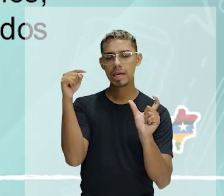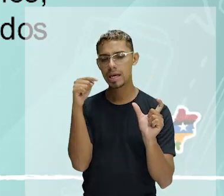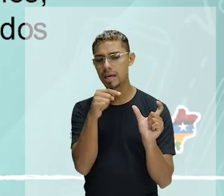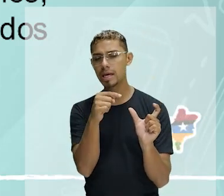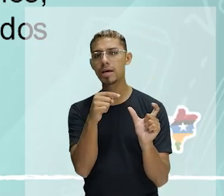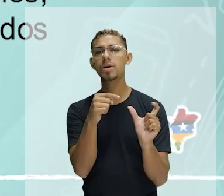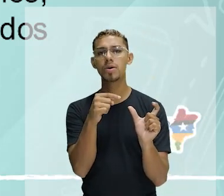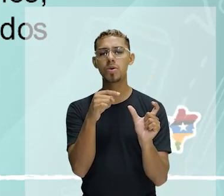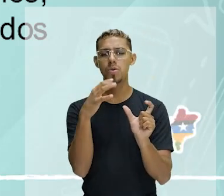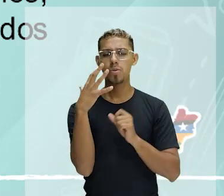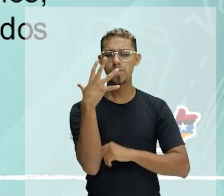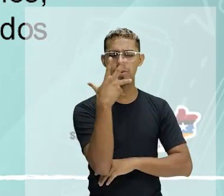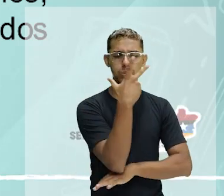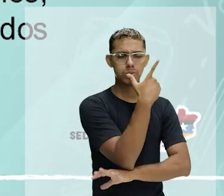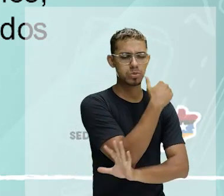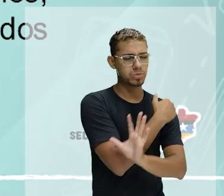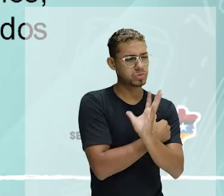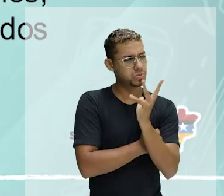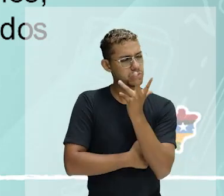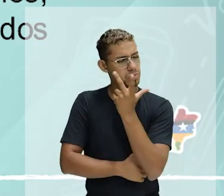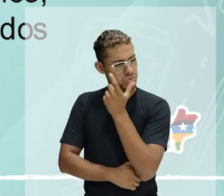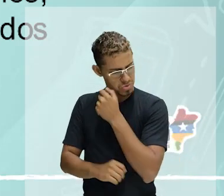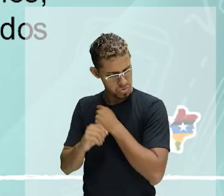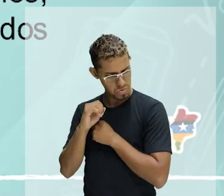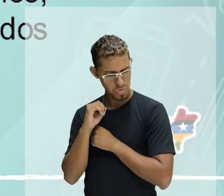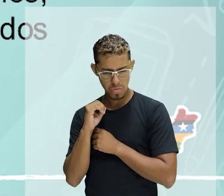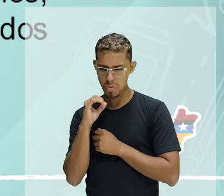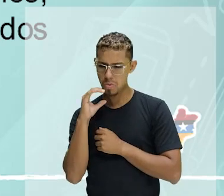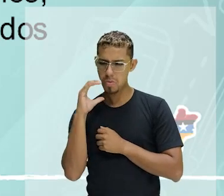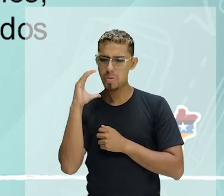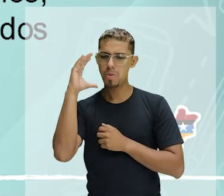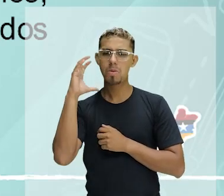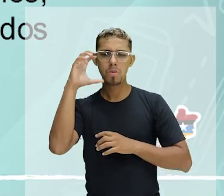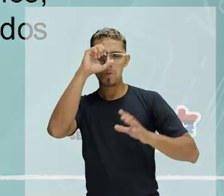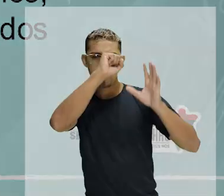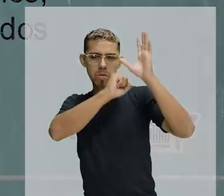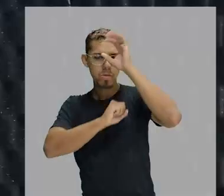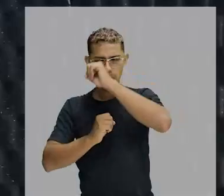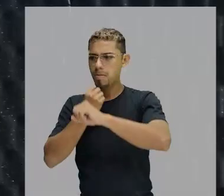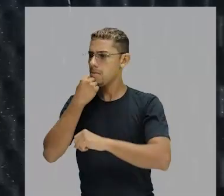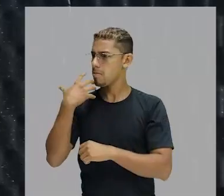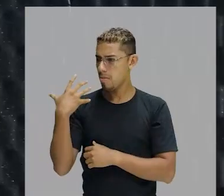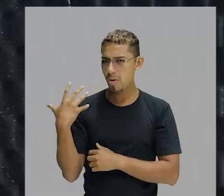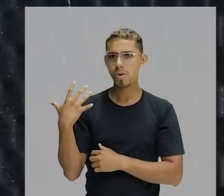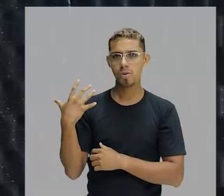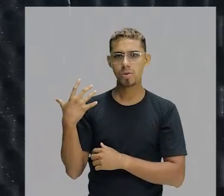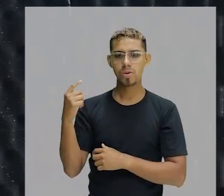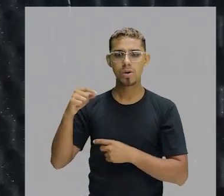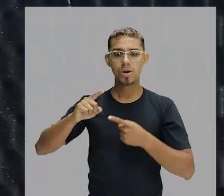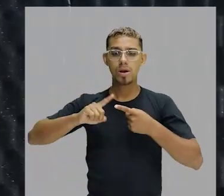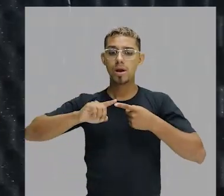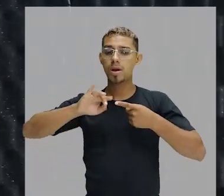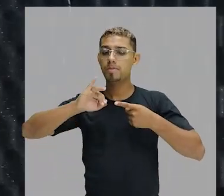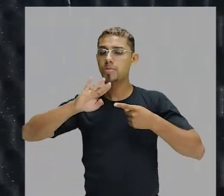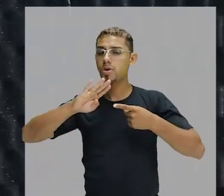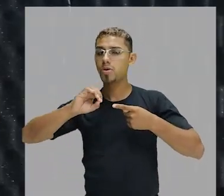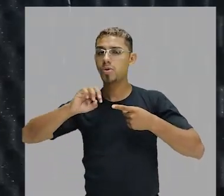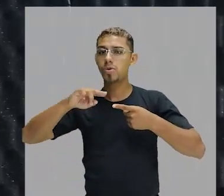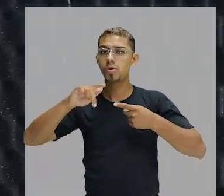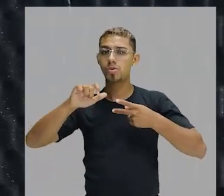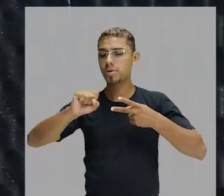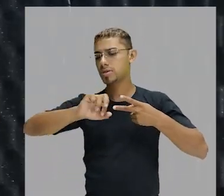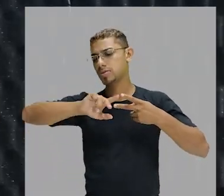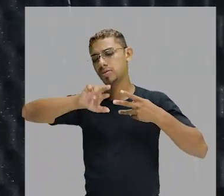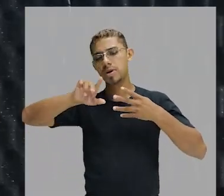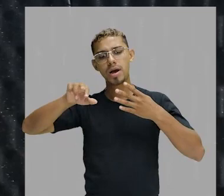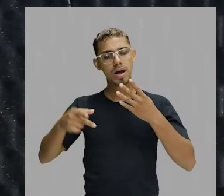né? É um país aí que está em destaque em recursos hídricos, recursos naturais, né? Os nossos biomas variados. A gente tem,